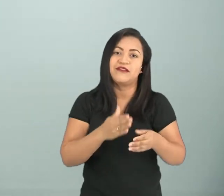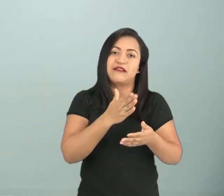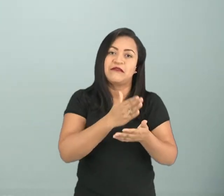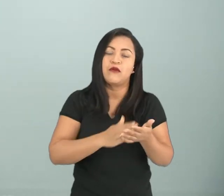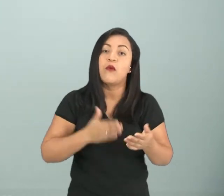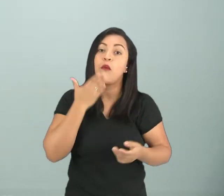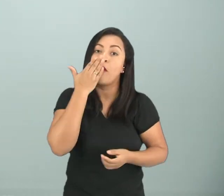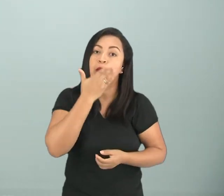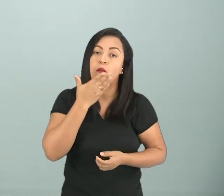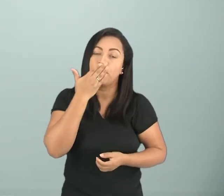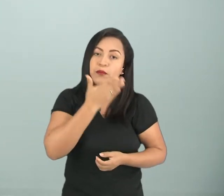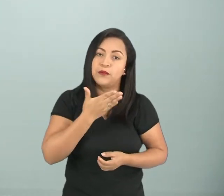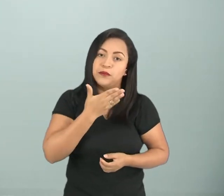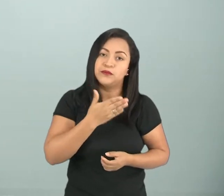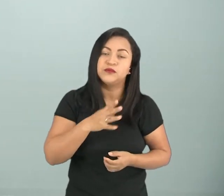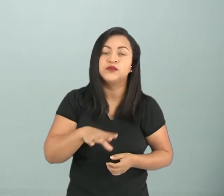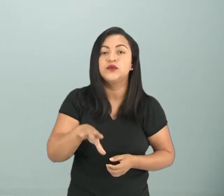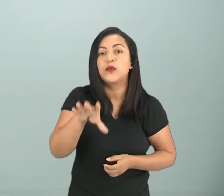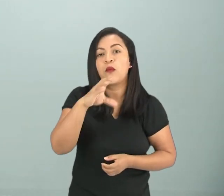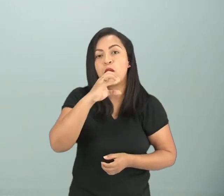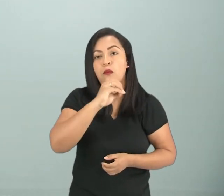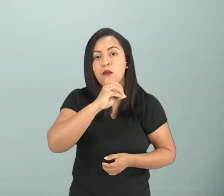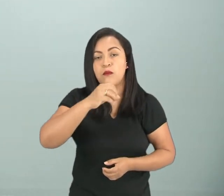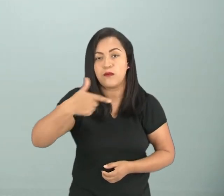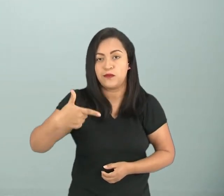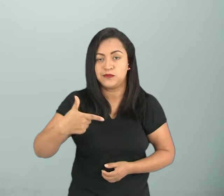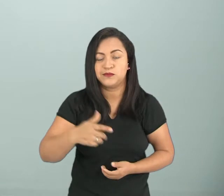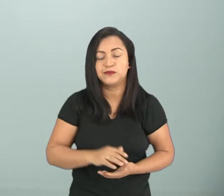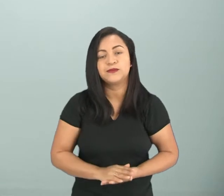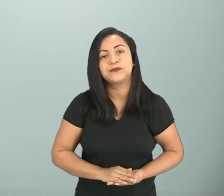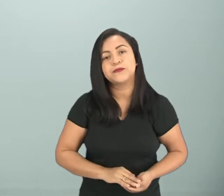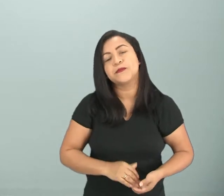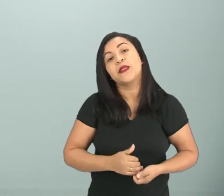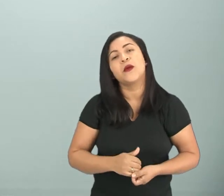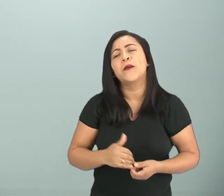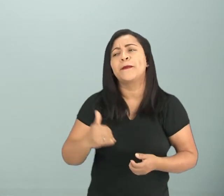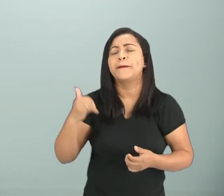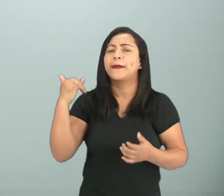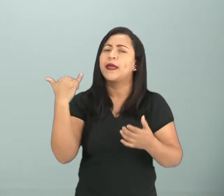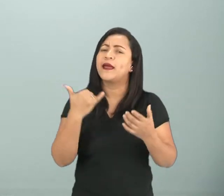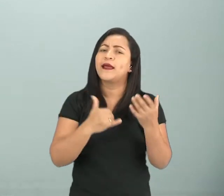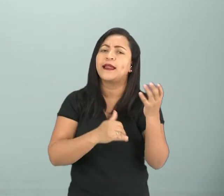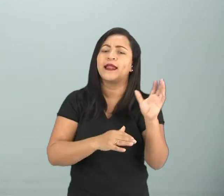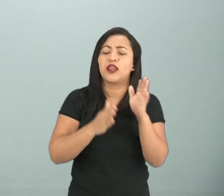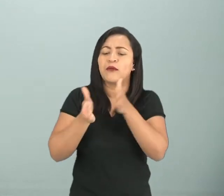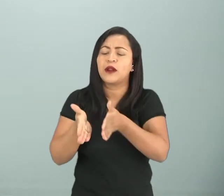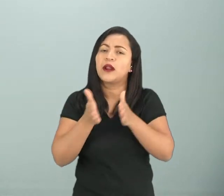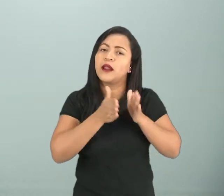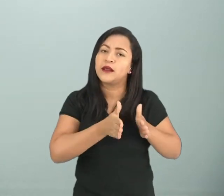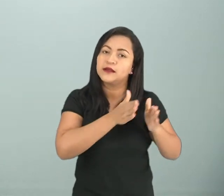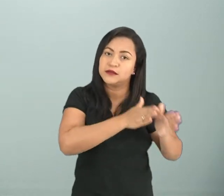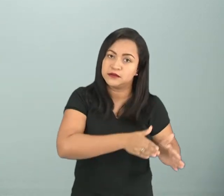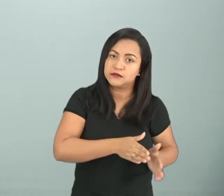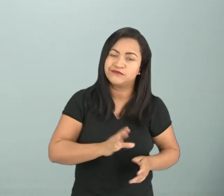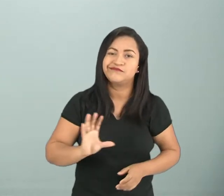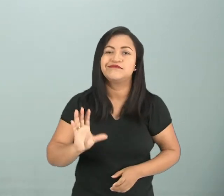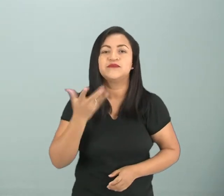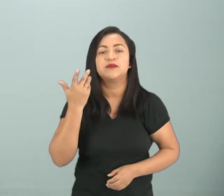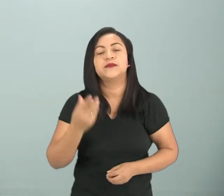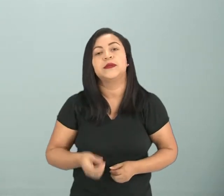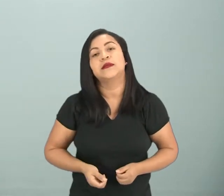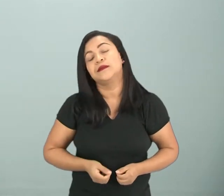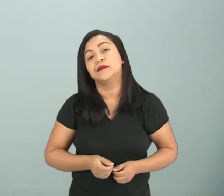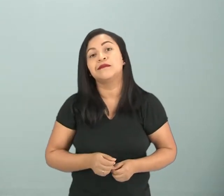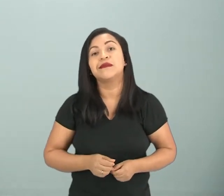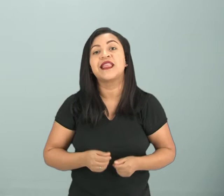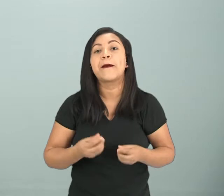açúcar junto com o oxigênio. A energia para que esse processo ele aconteça, ela